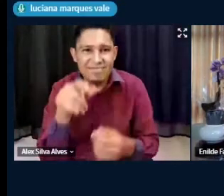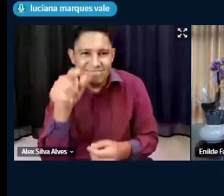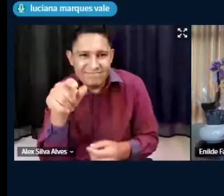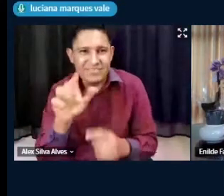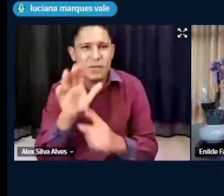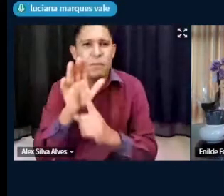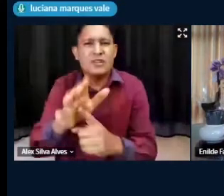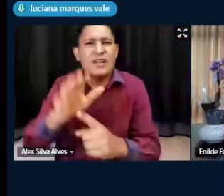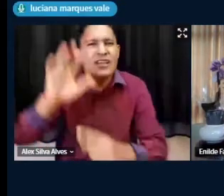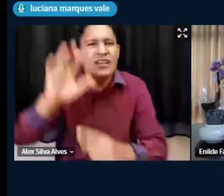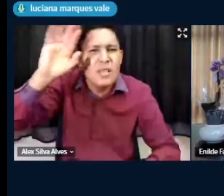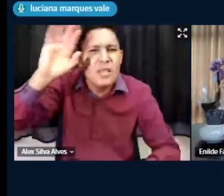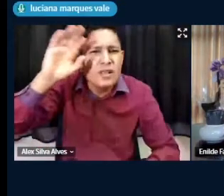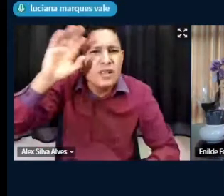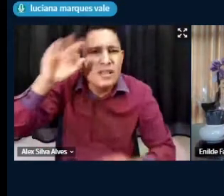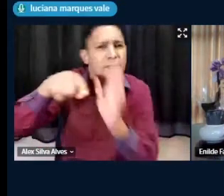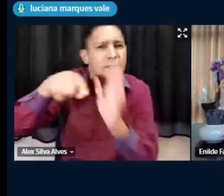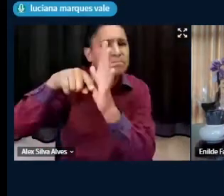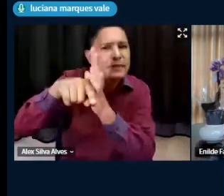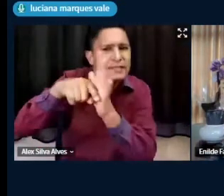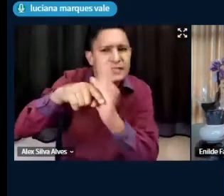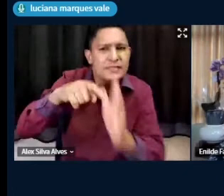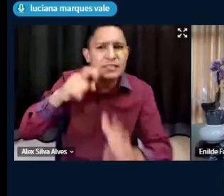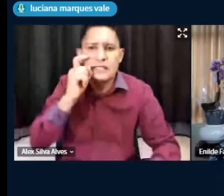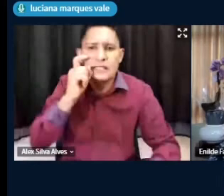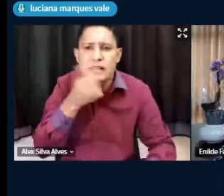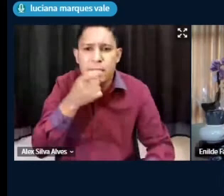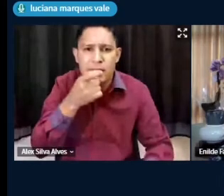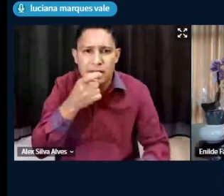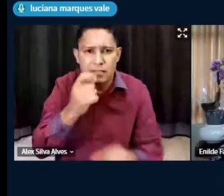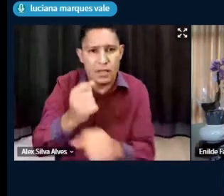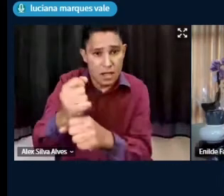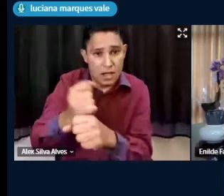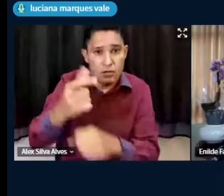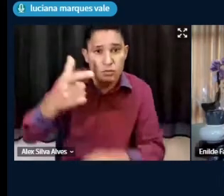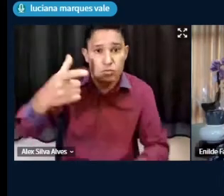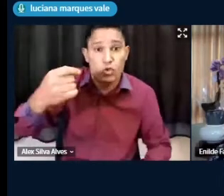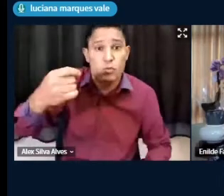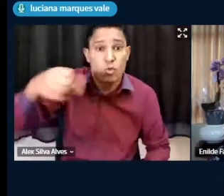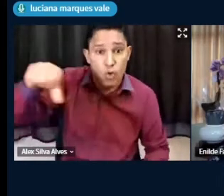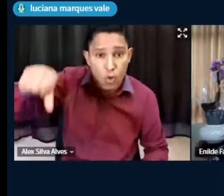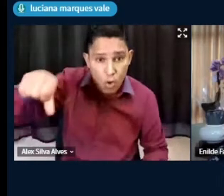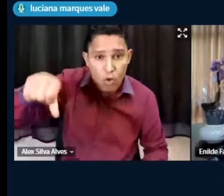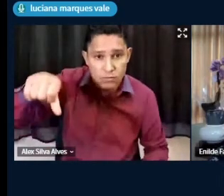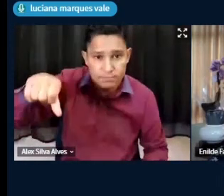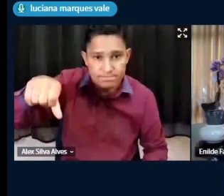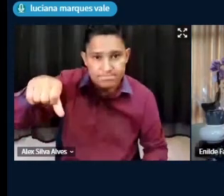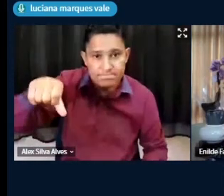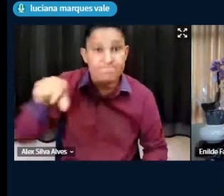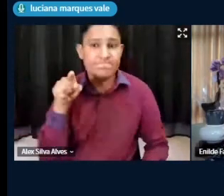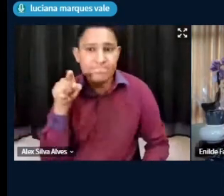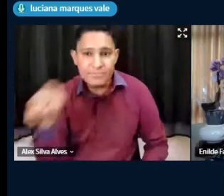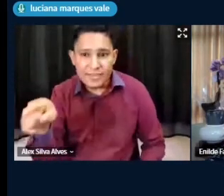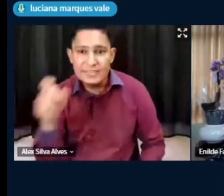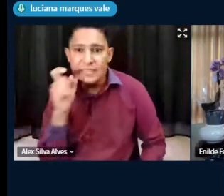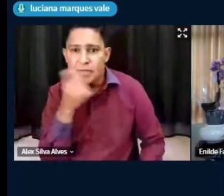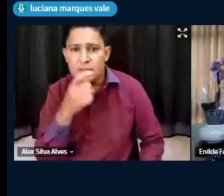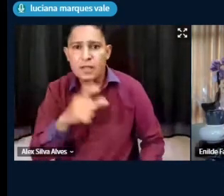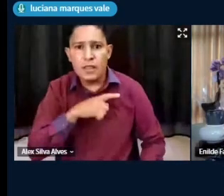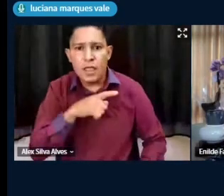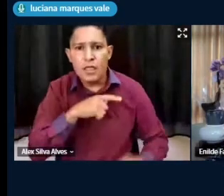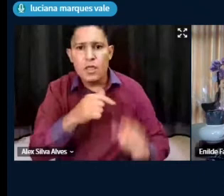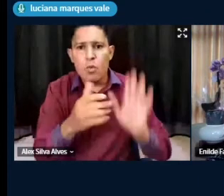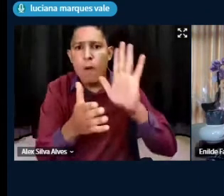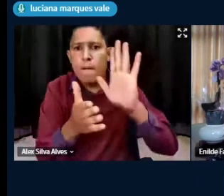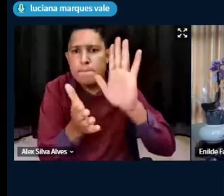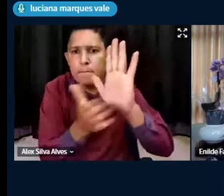Então, partindo desse pressuposto, nós vamos verificar a constituição morfológica dos sinais termos. Então, temos como